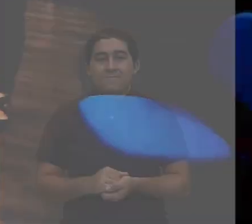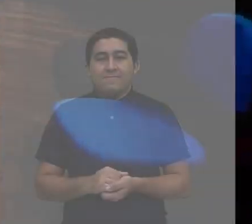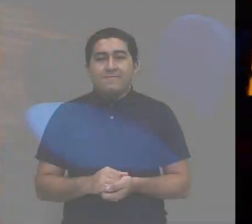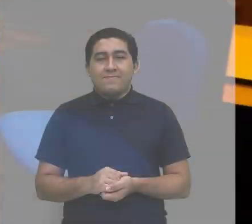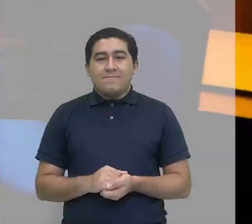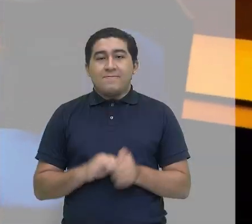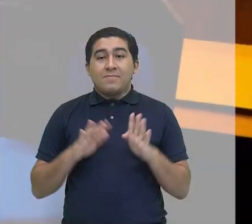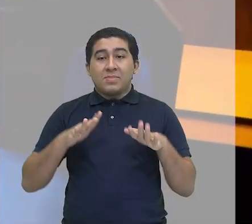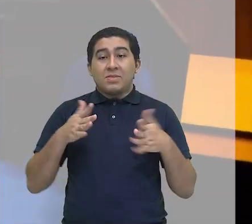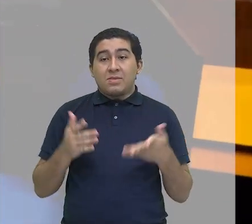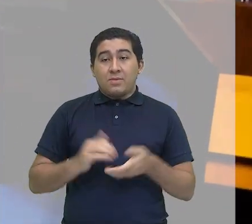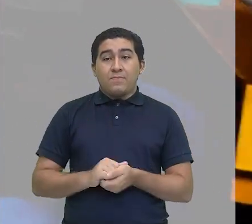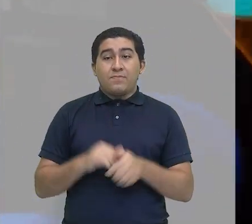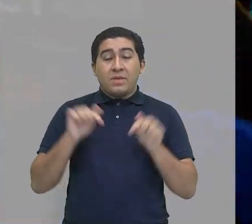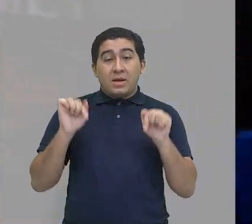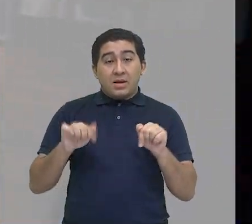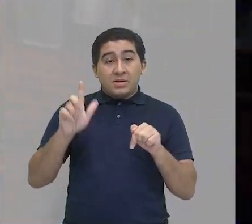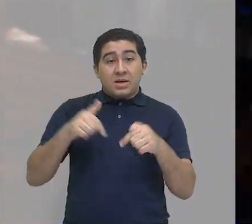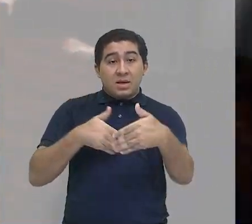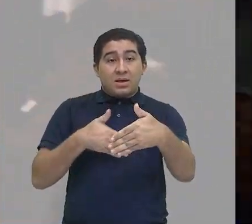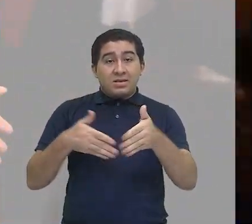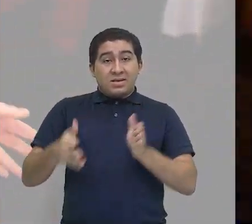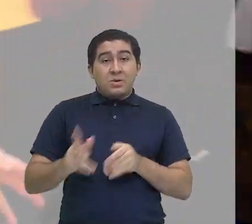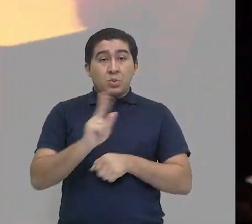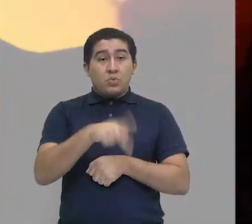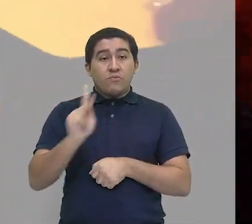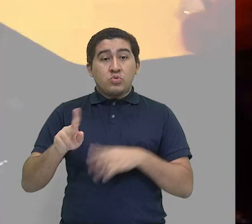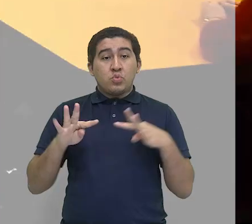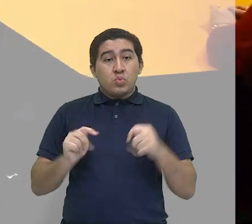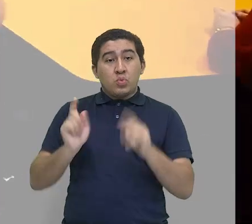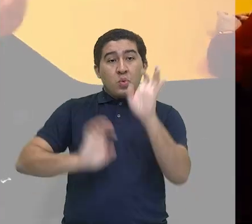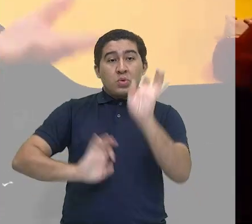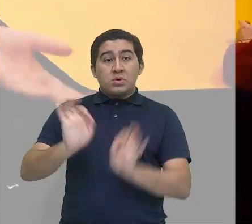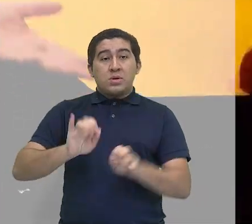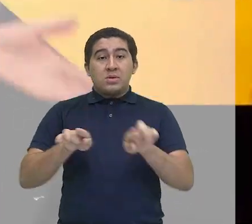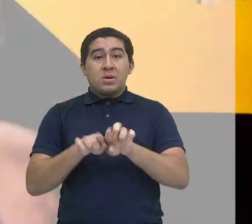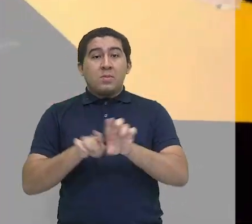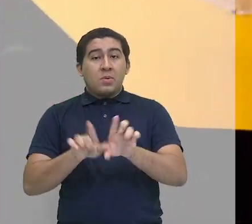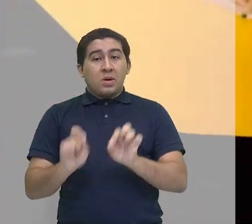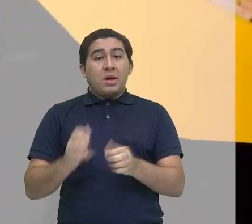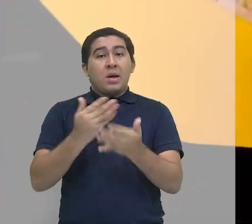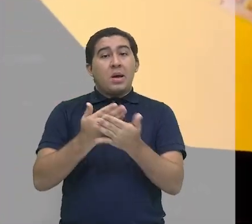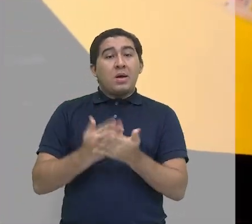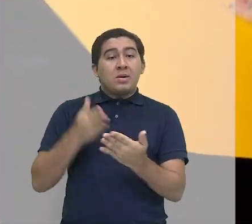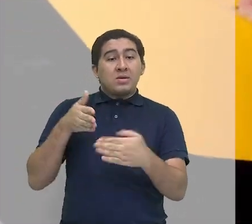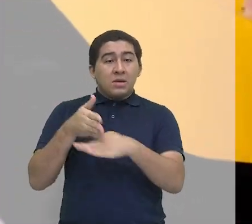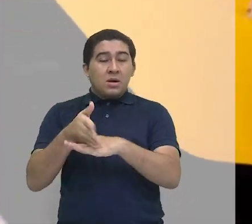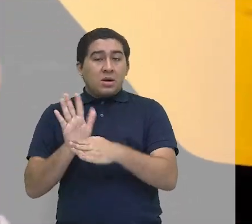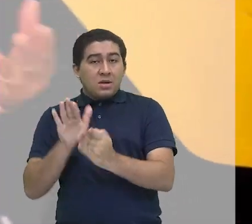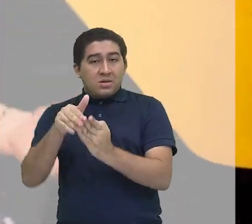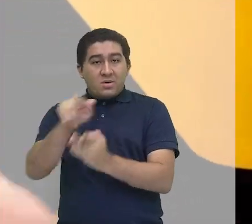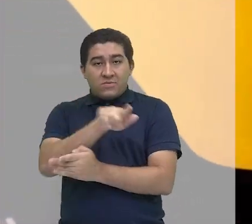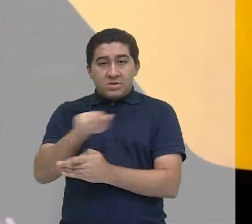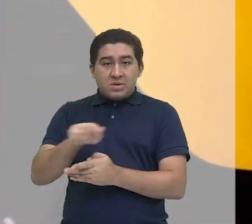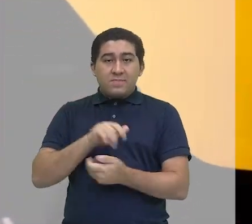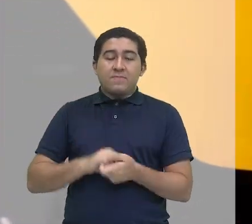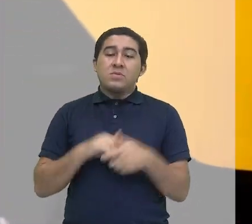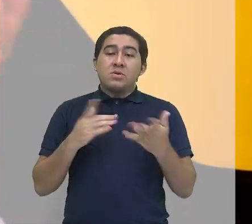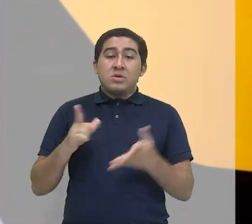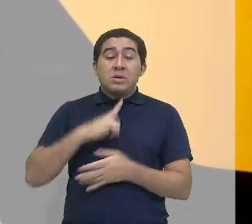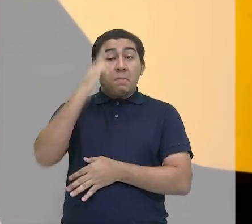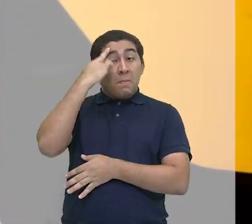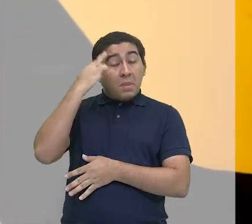Então, aqui é a sala dos professores, onde tudo é planejado, né, para que as aulas cheguem até vocês. Então, aqui são elaborados,